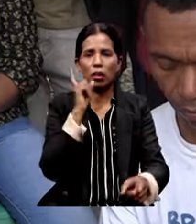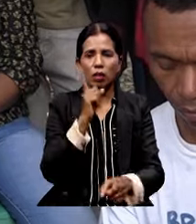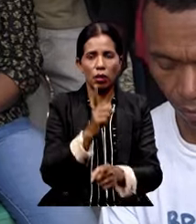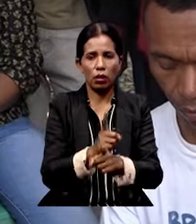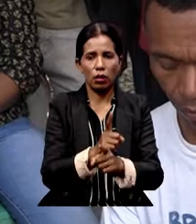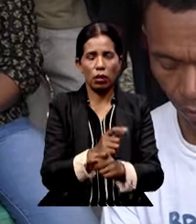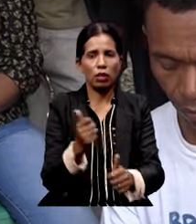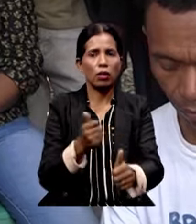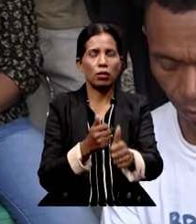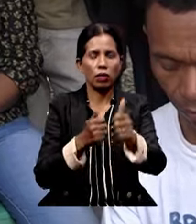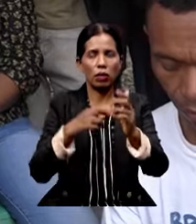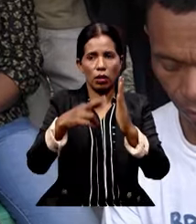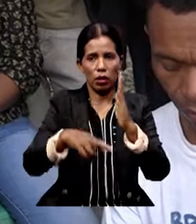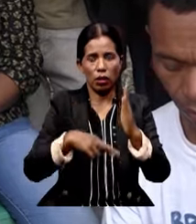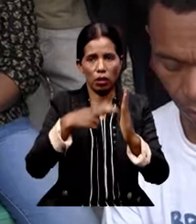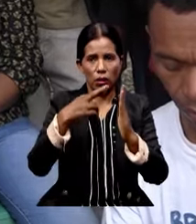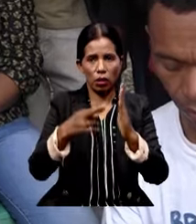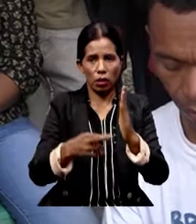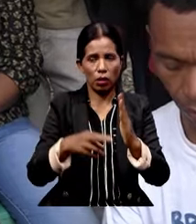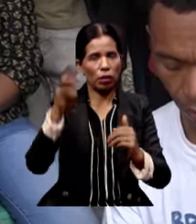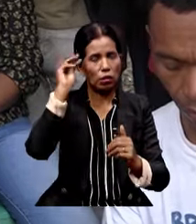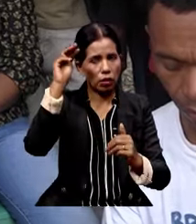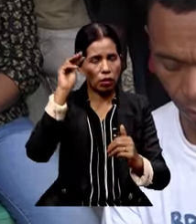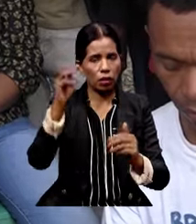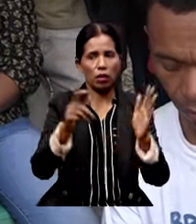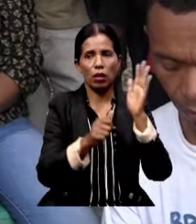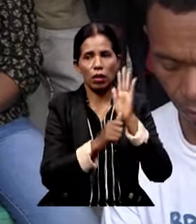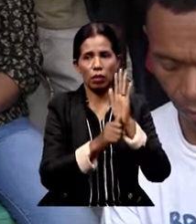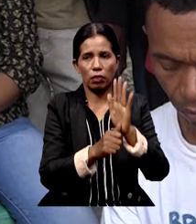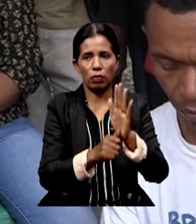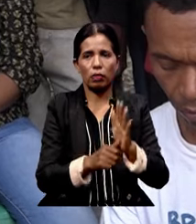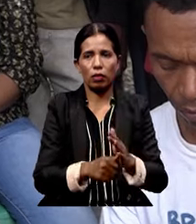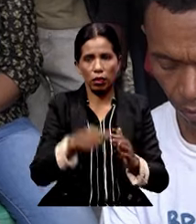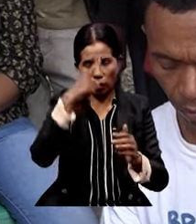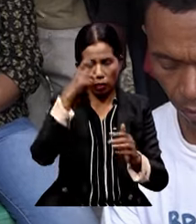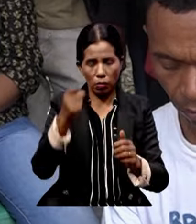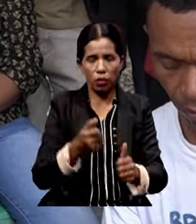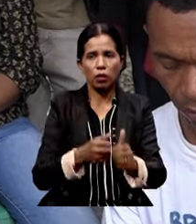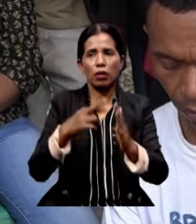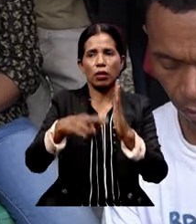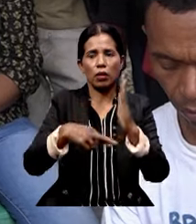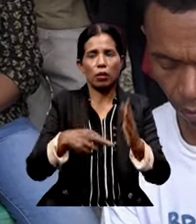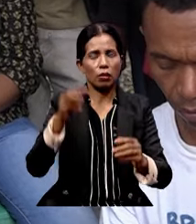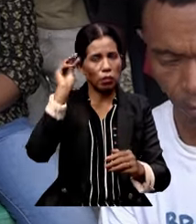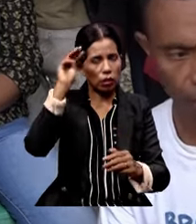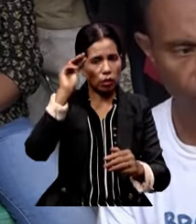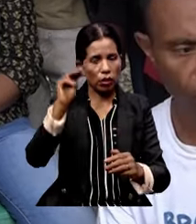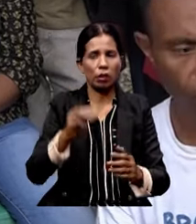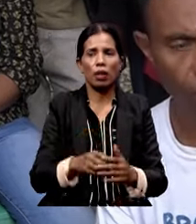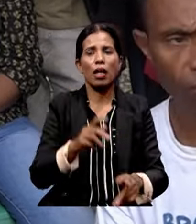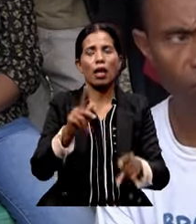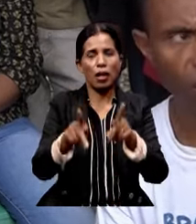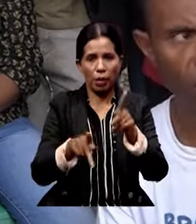no la tuir criterio nebe maka Ministério aplica. Tamba tuir regras Ministério Union ema